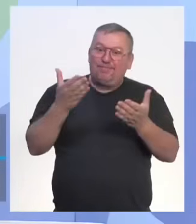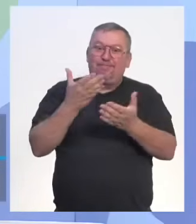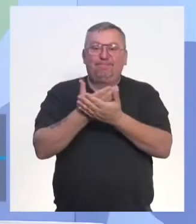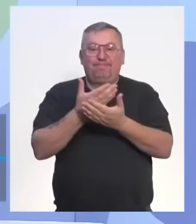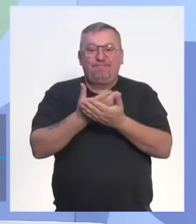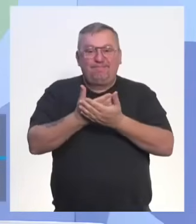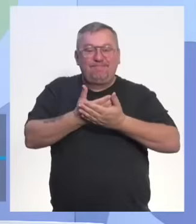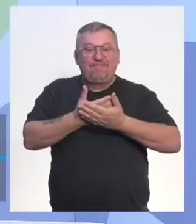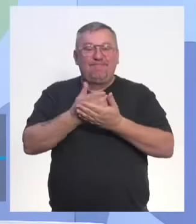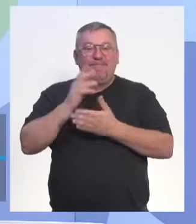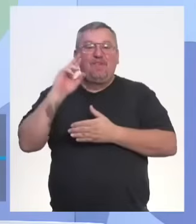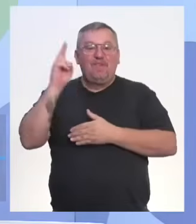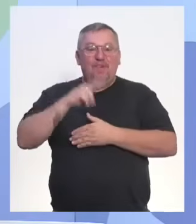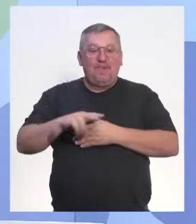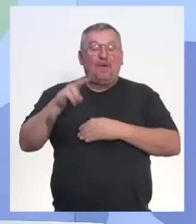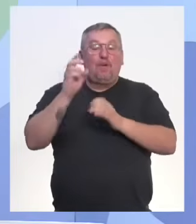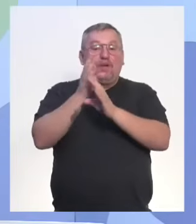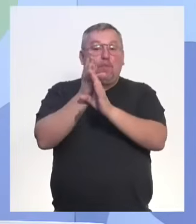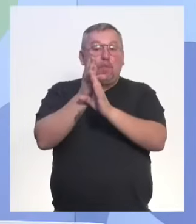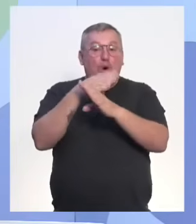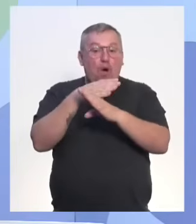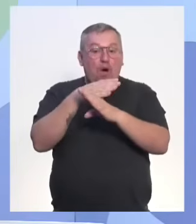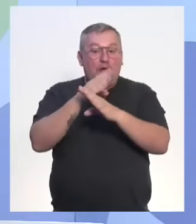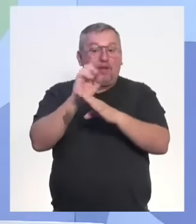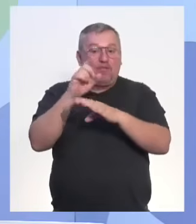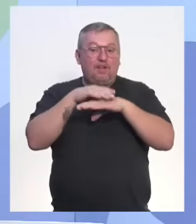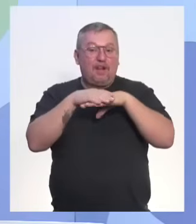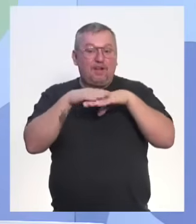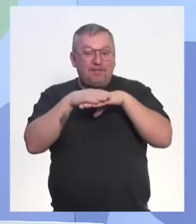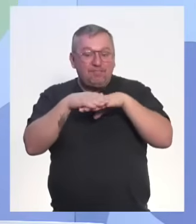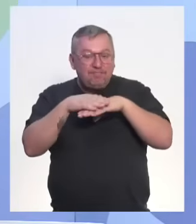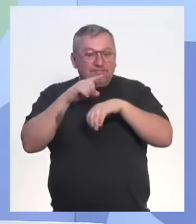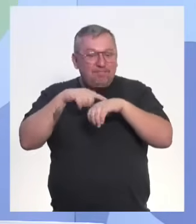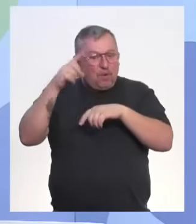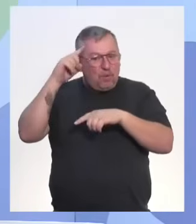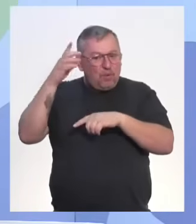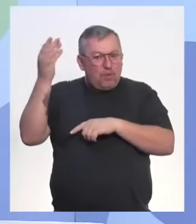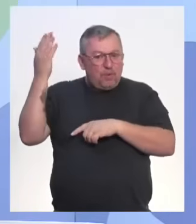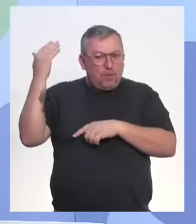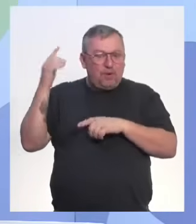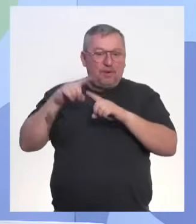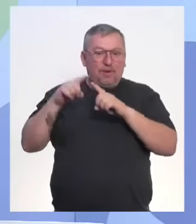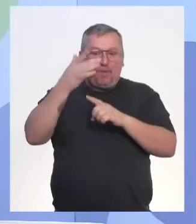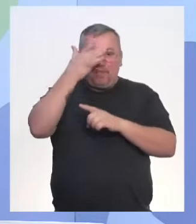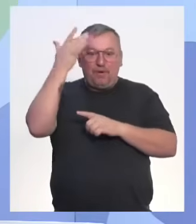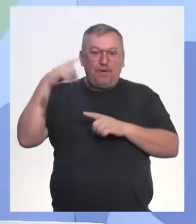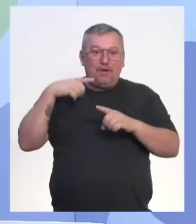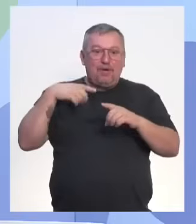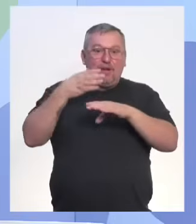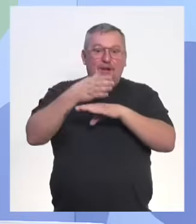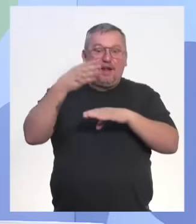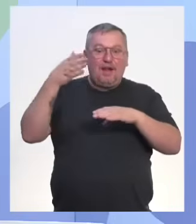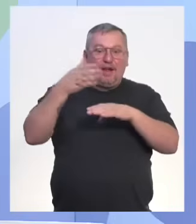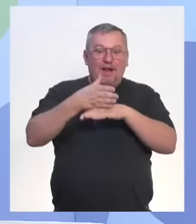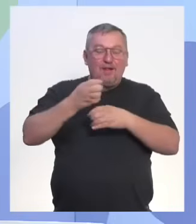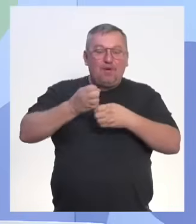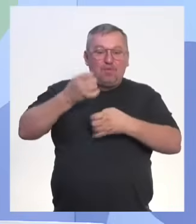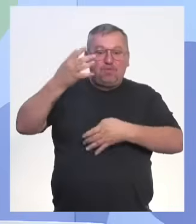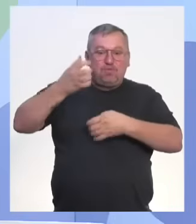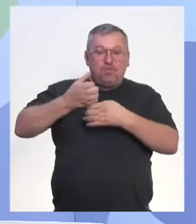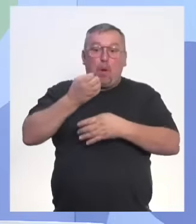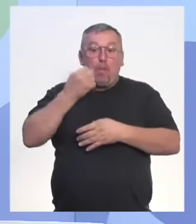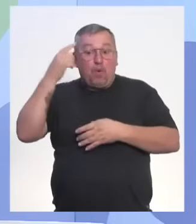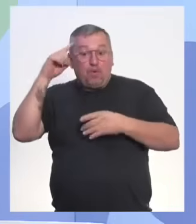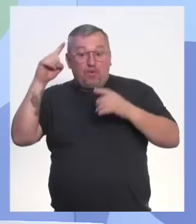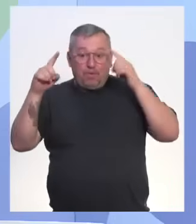nessa aula com esses poliedros, que a gente já está conversando sobre eles há alguns dias. A galera já está aqui no chat dando bom dia para a